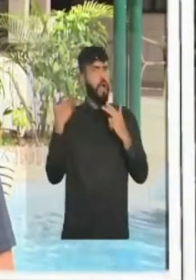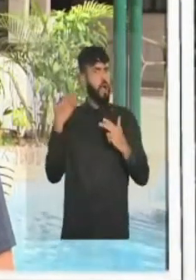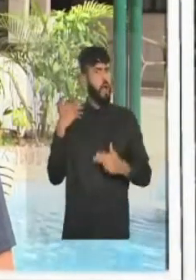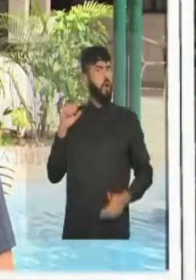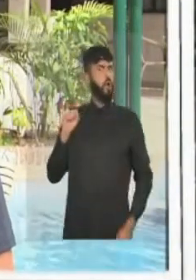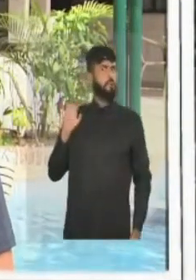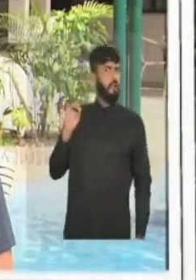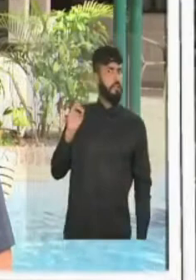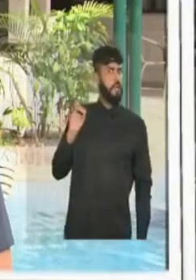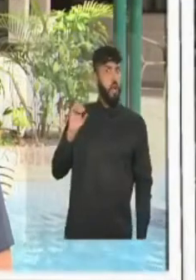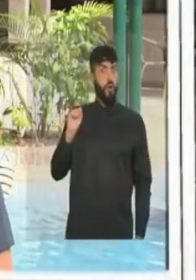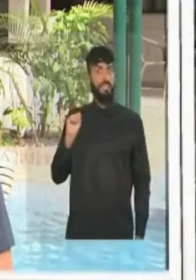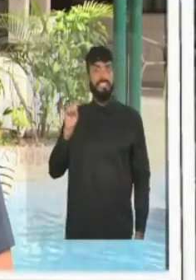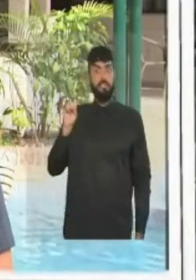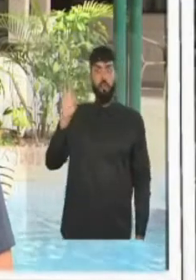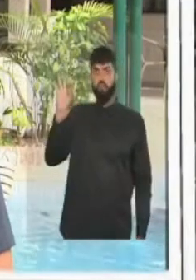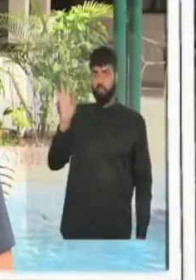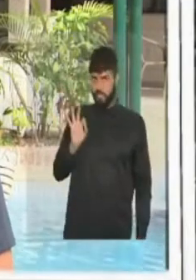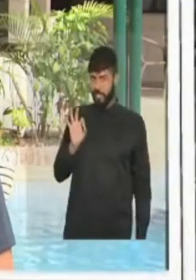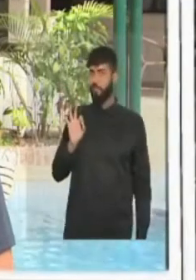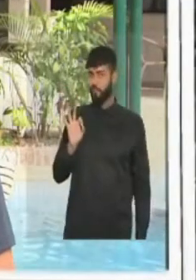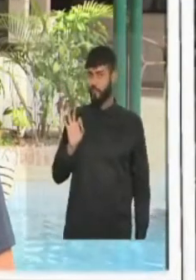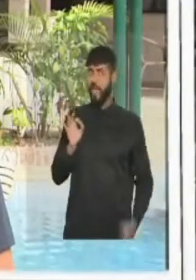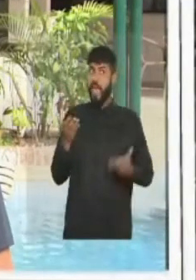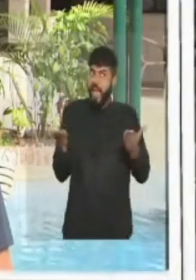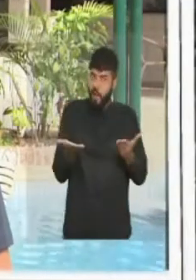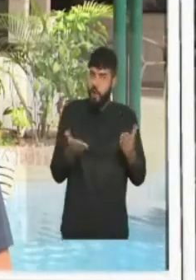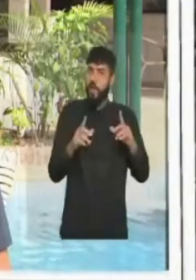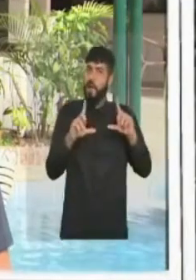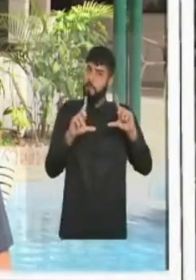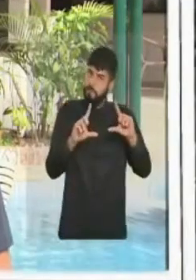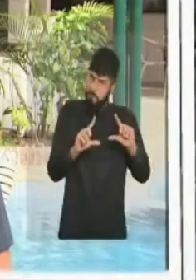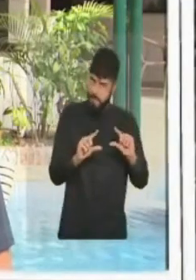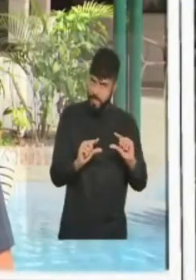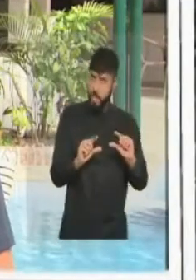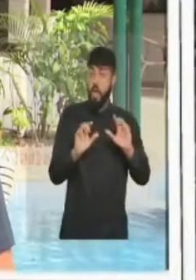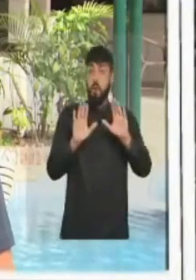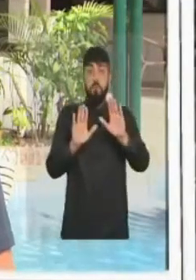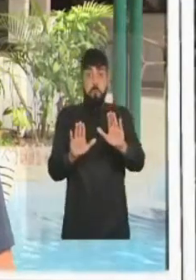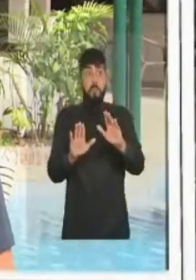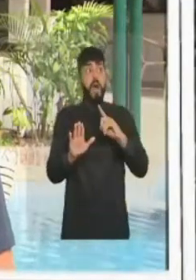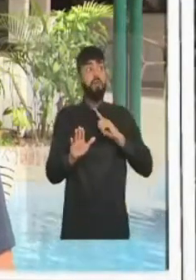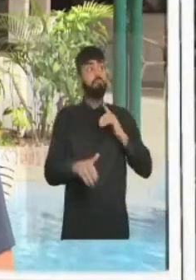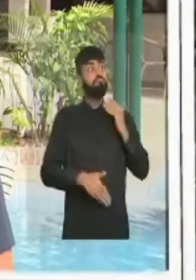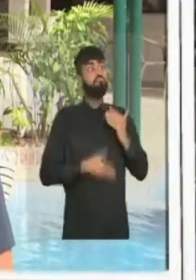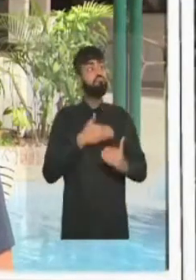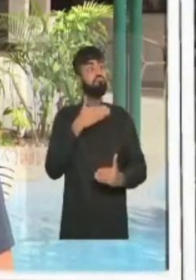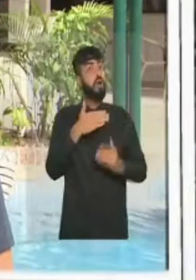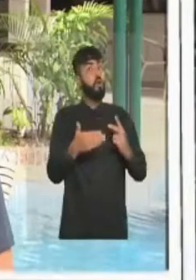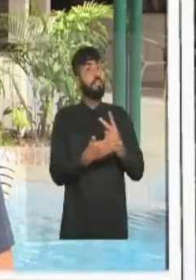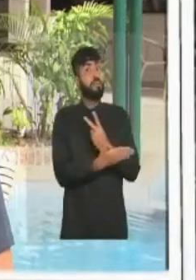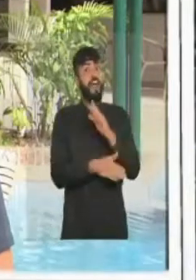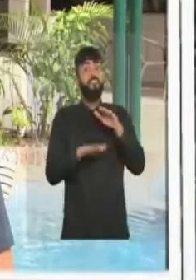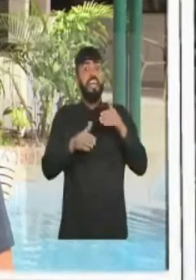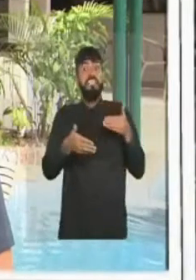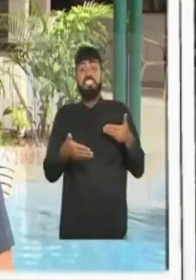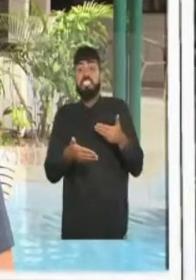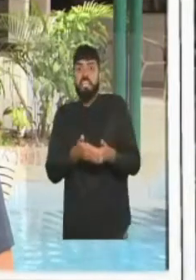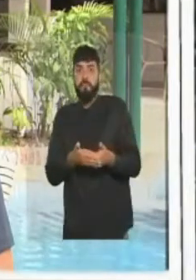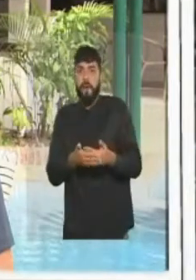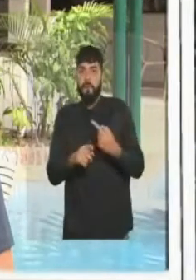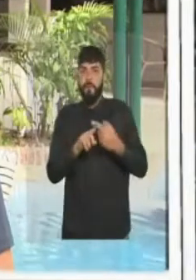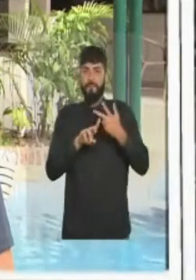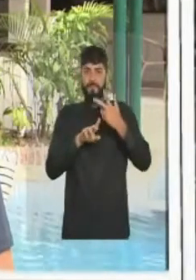procurados, segundo a pesquisa do Ministério do Turismo. E o setor de hotel, o hoteleiro, né, já está